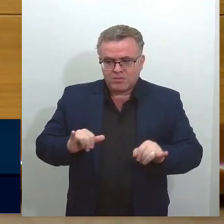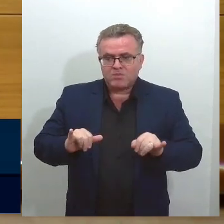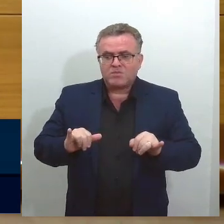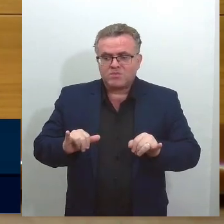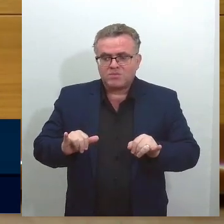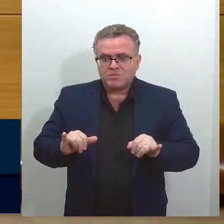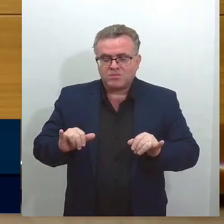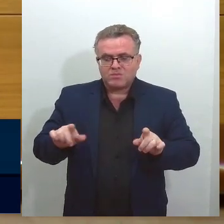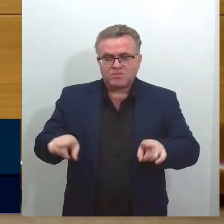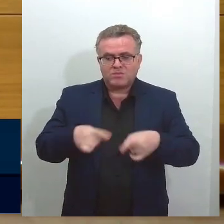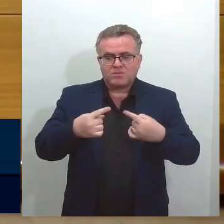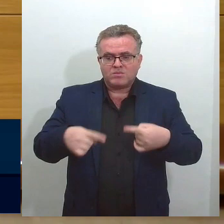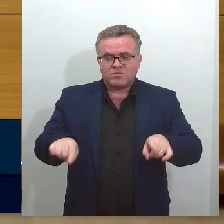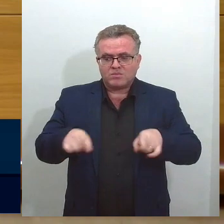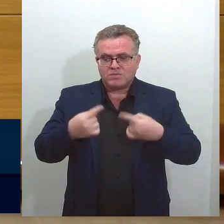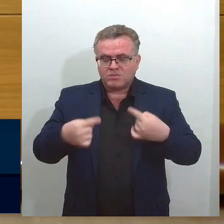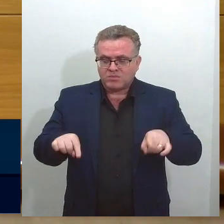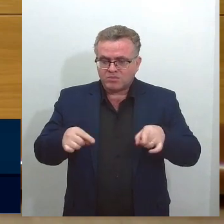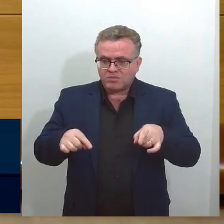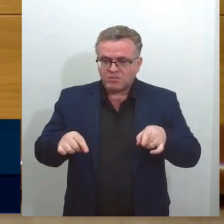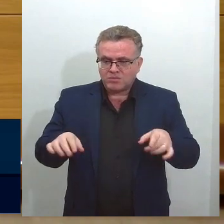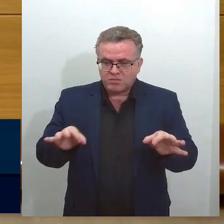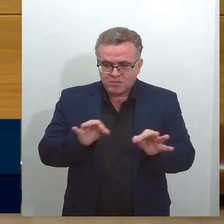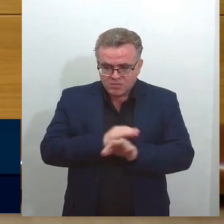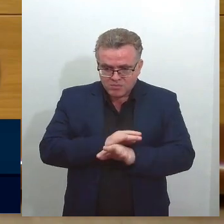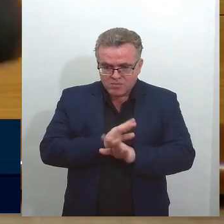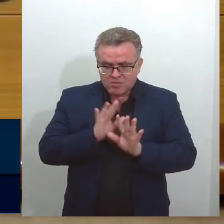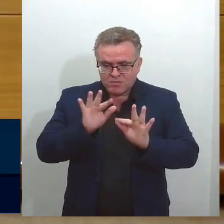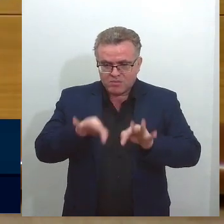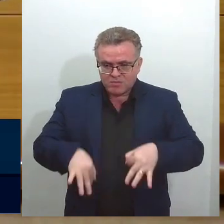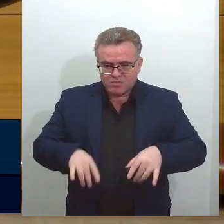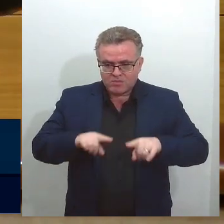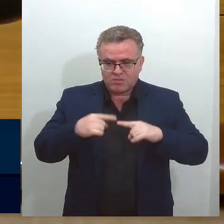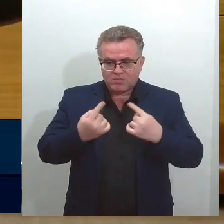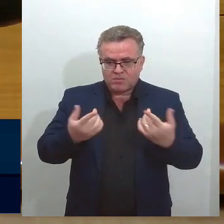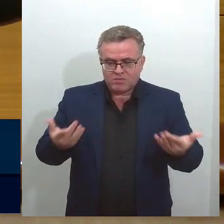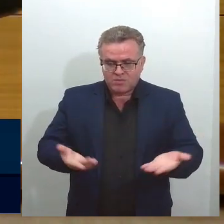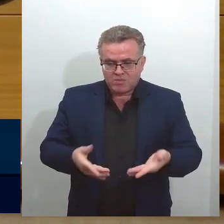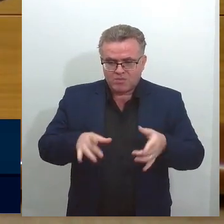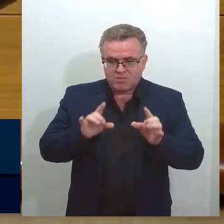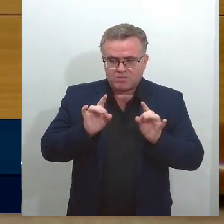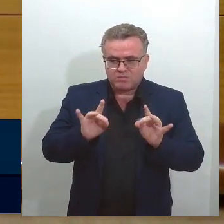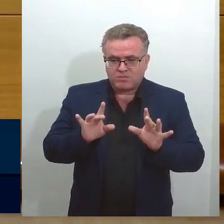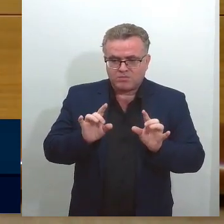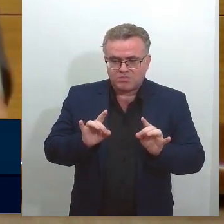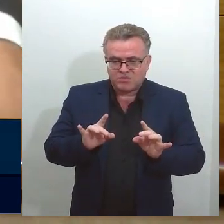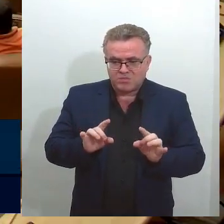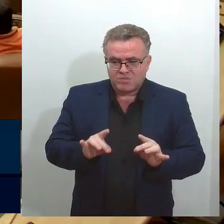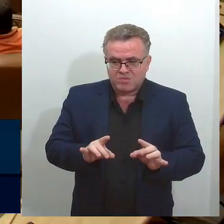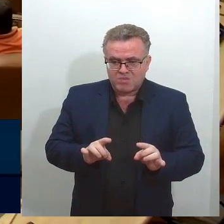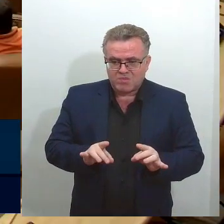Sergipe, estará encerrada a sessão presente especial.